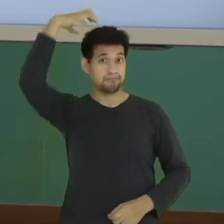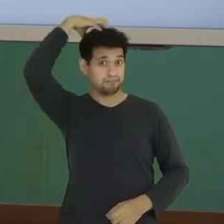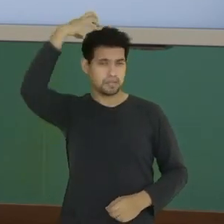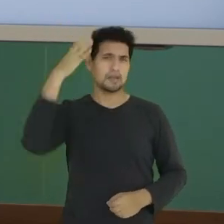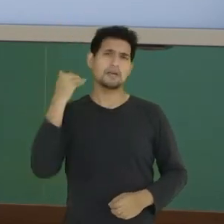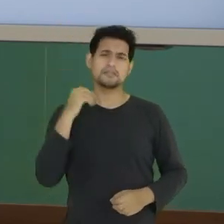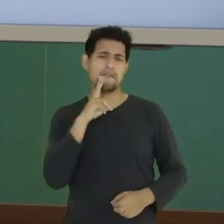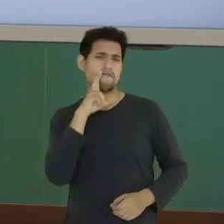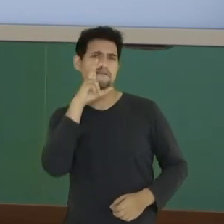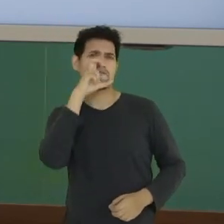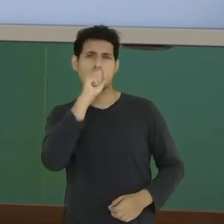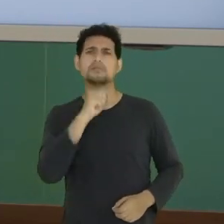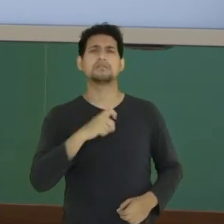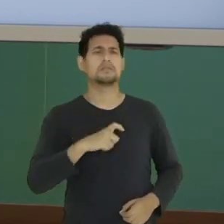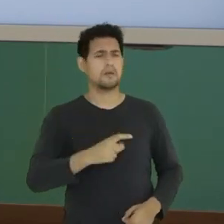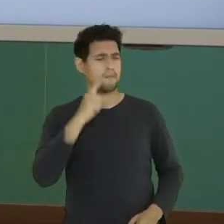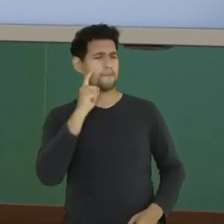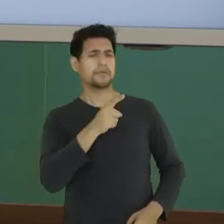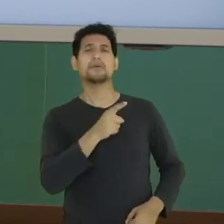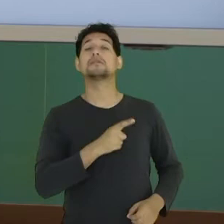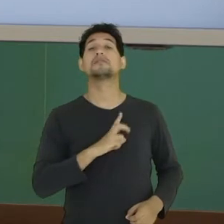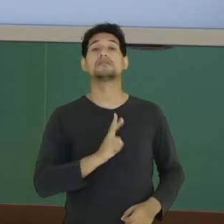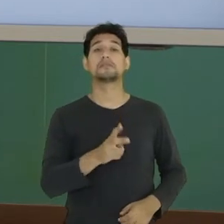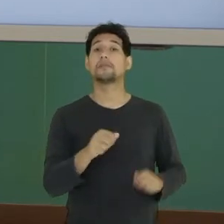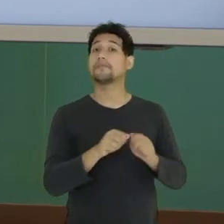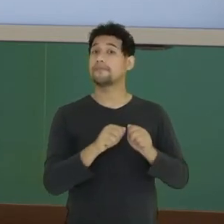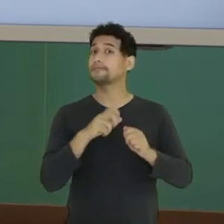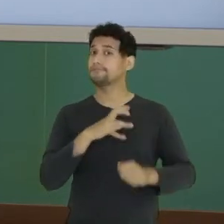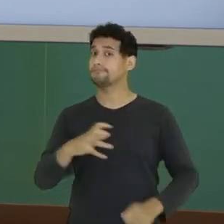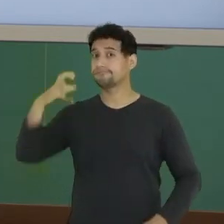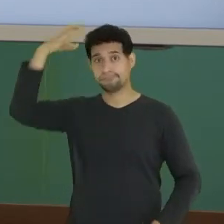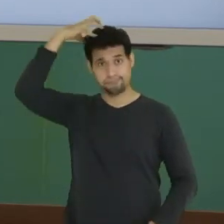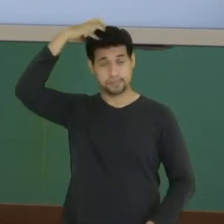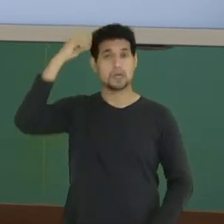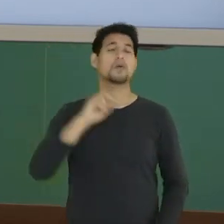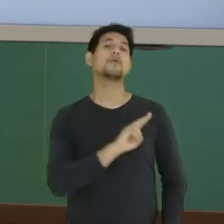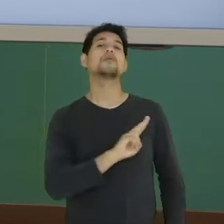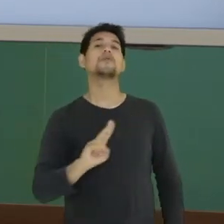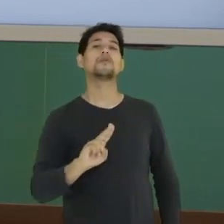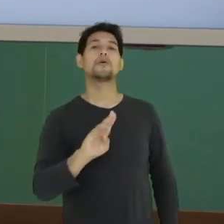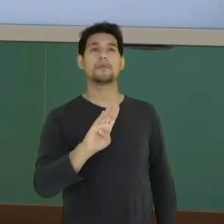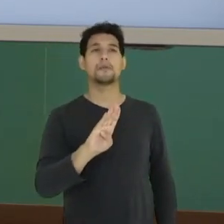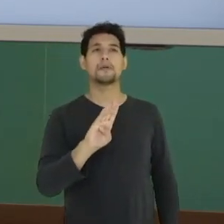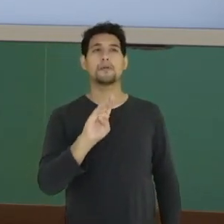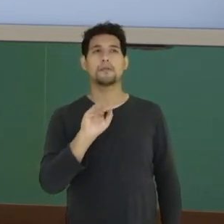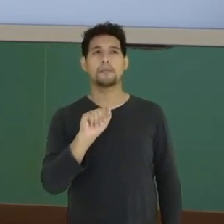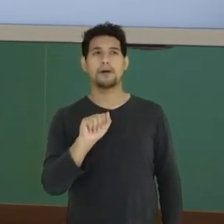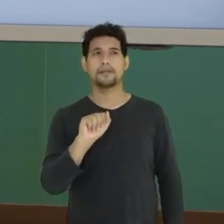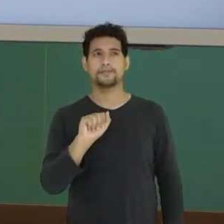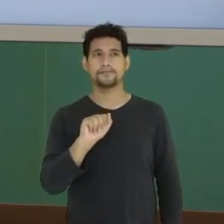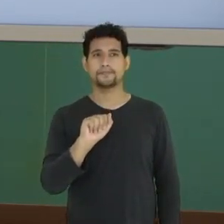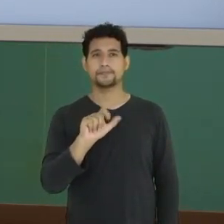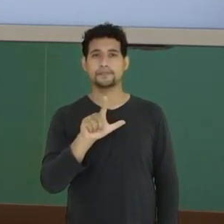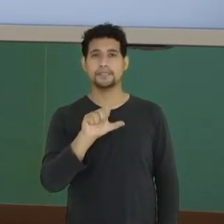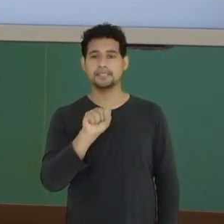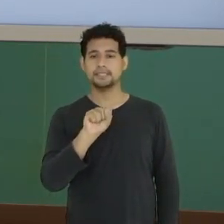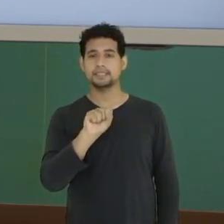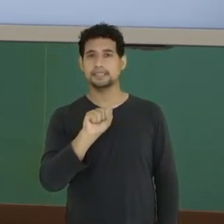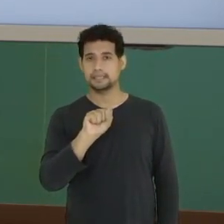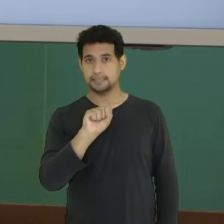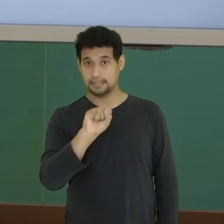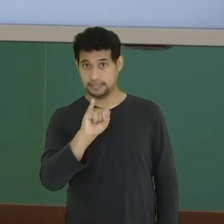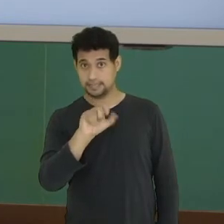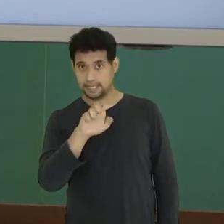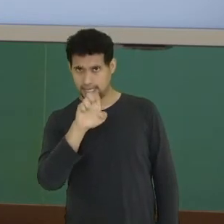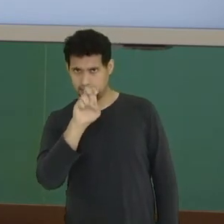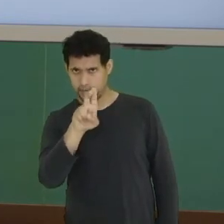poder é exercido por um rei, o chamado basileu. Então, monarquia, nós temos a figura do monarca,